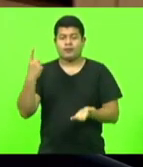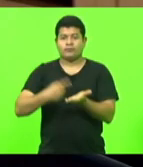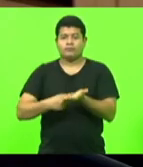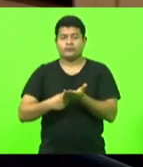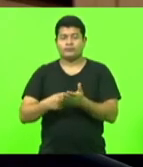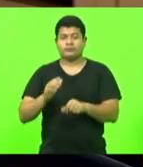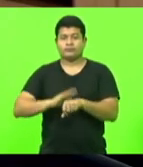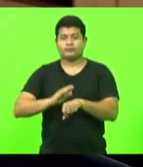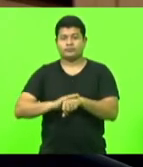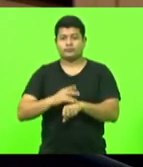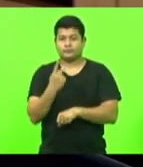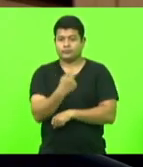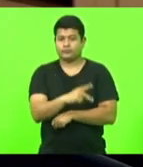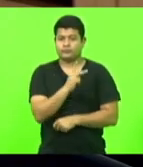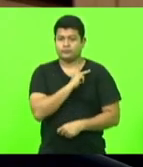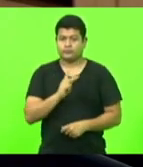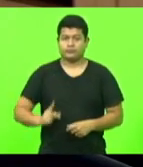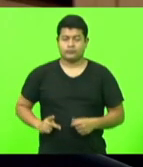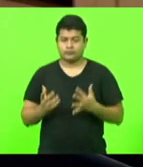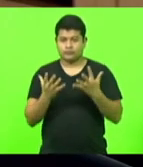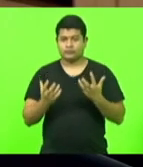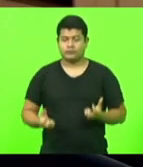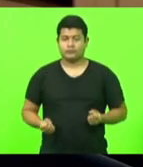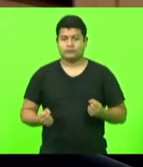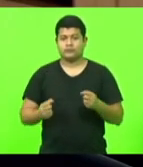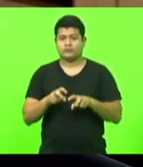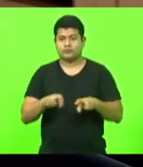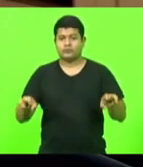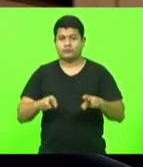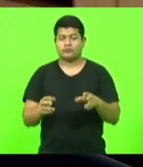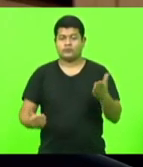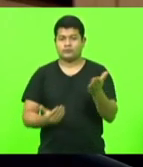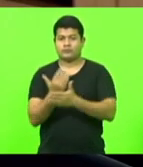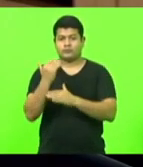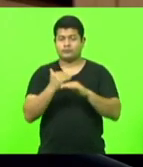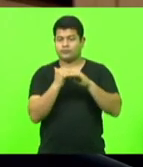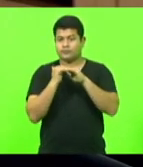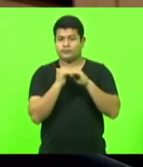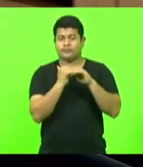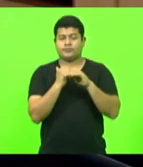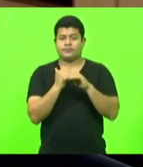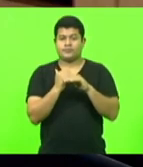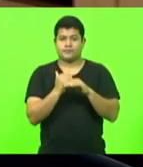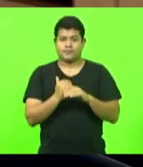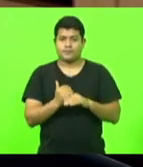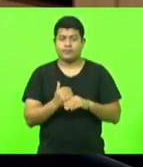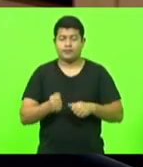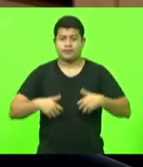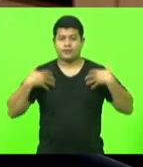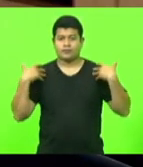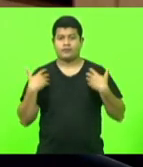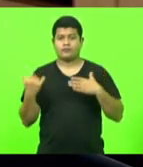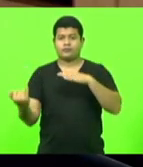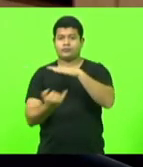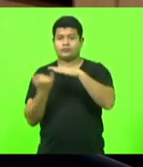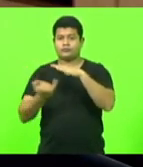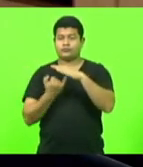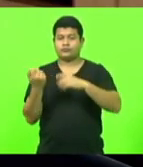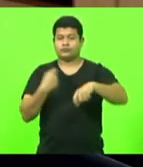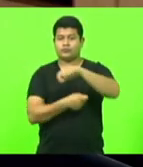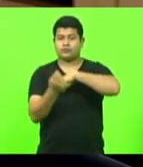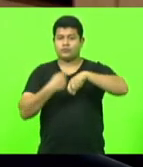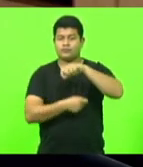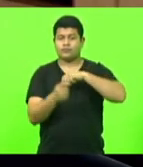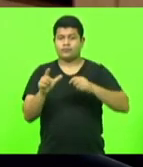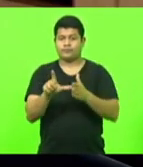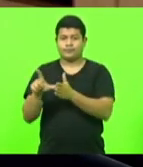solicitação, acolhida pela mesa e aprovada por unanimidade pelos demais parlamentares, em homenagem à indústria e ao comércio catarinense pelo